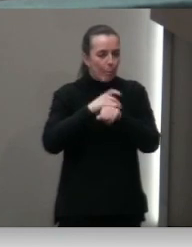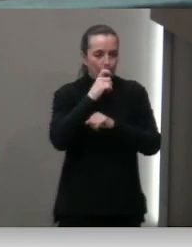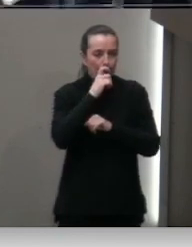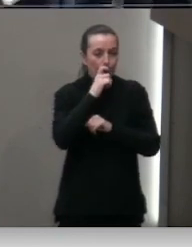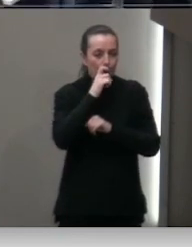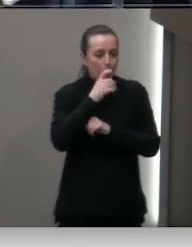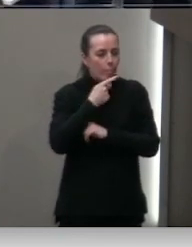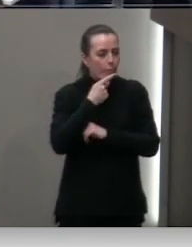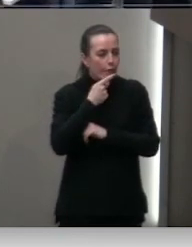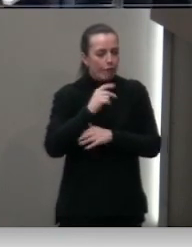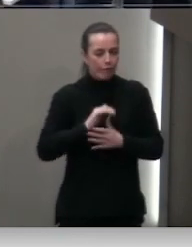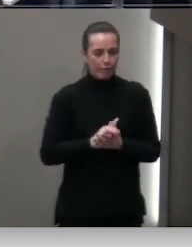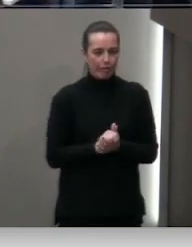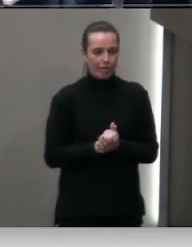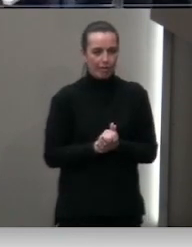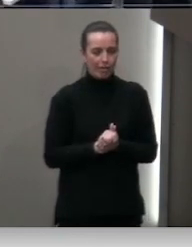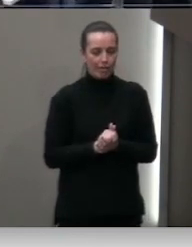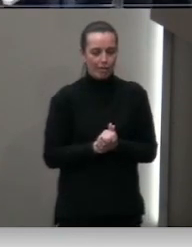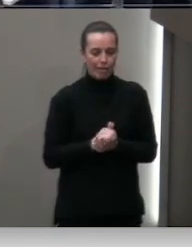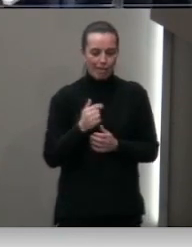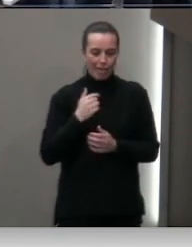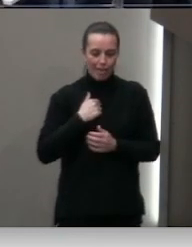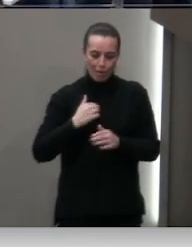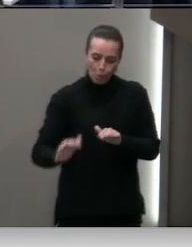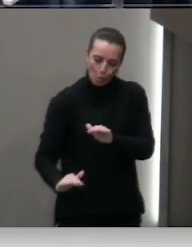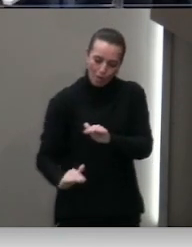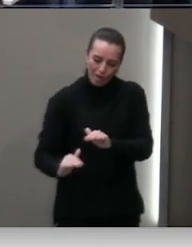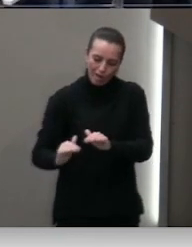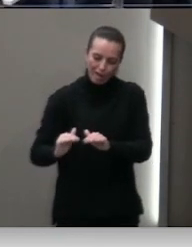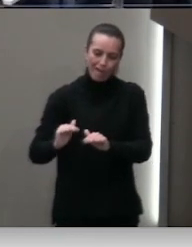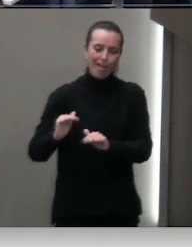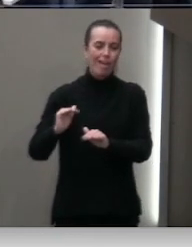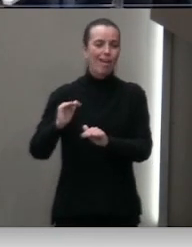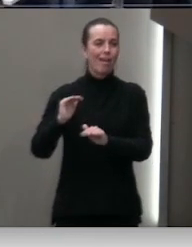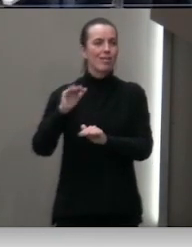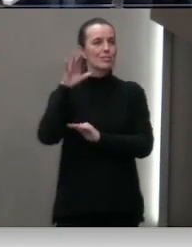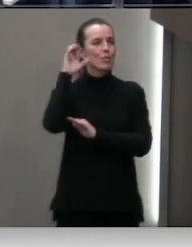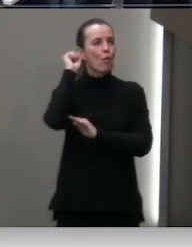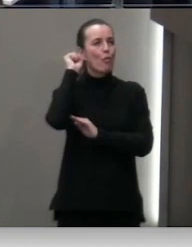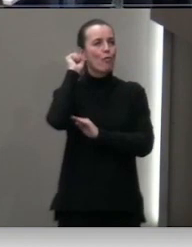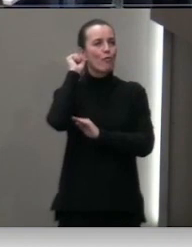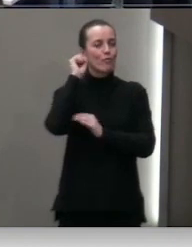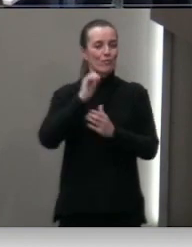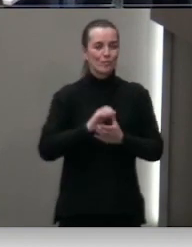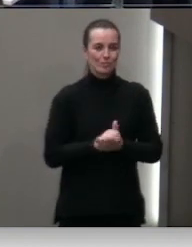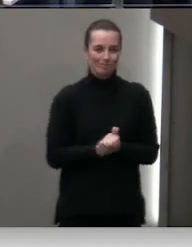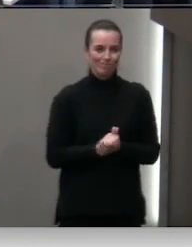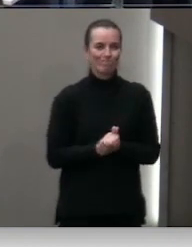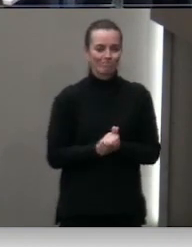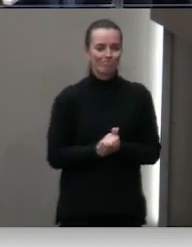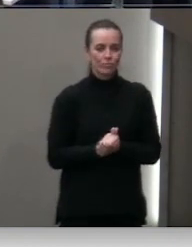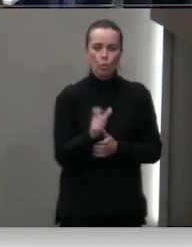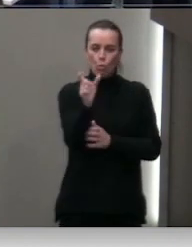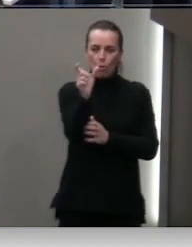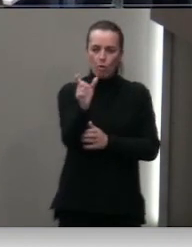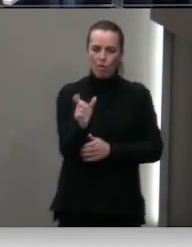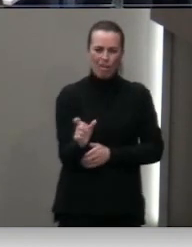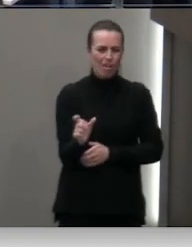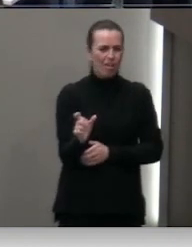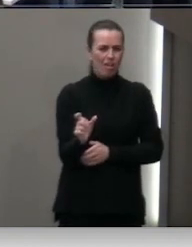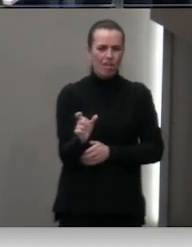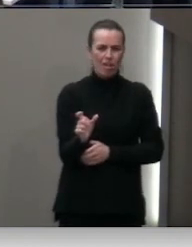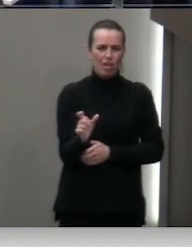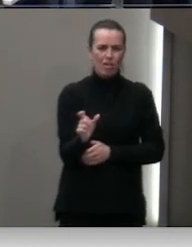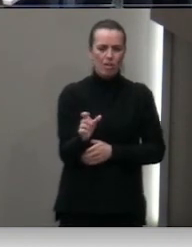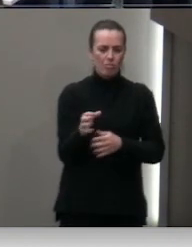Poltronelli, uma pessoa de uma moral ilibada, de um trabalho distinto, de